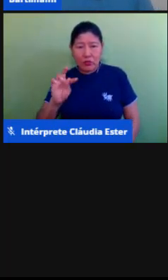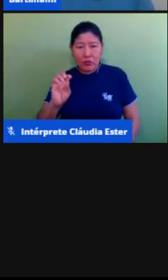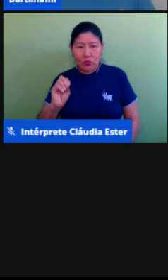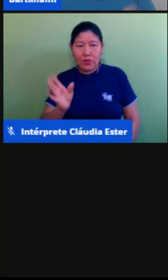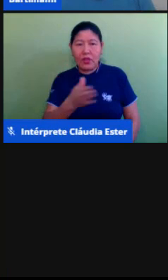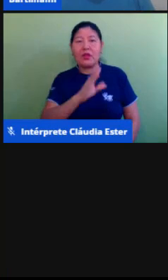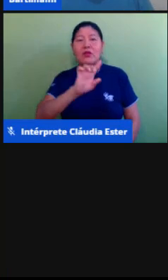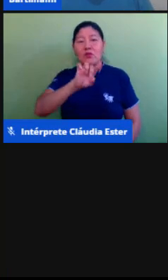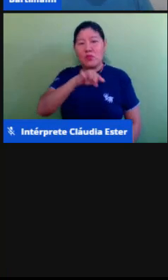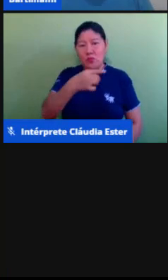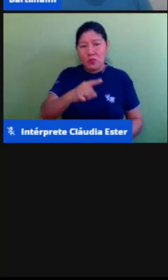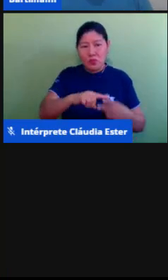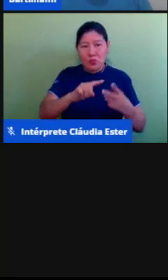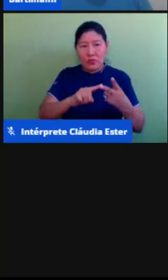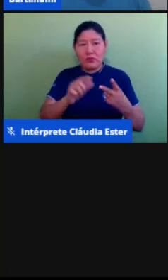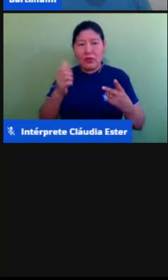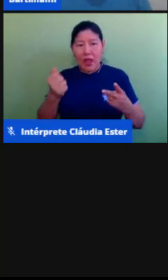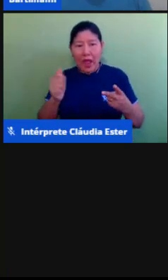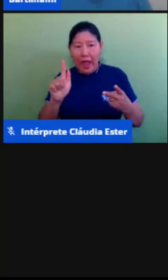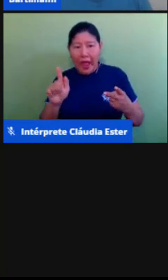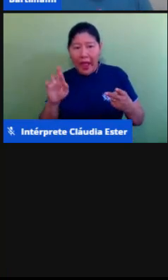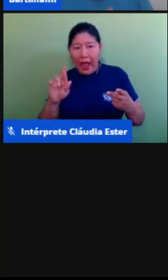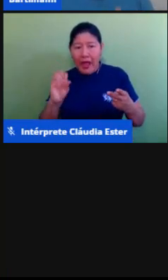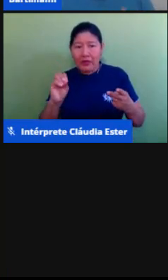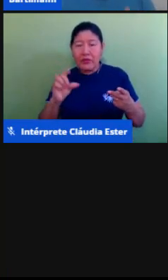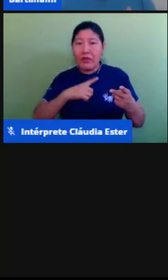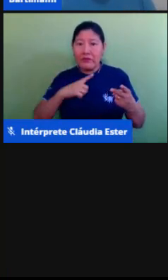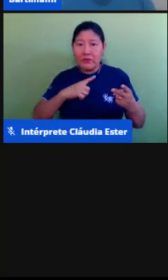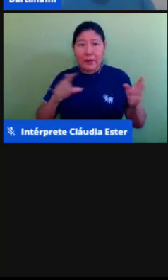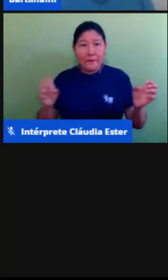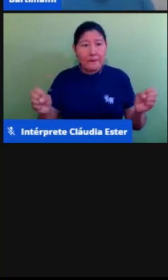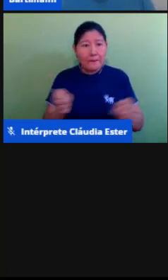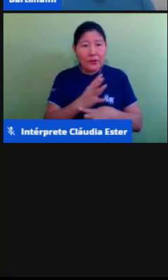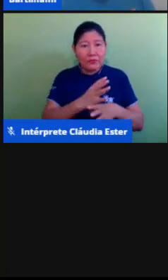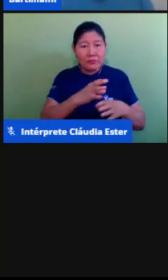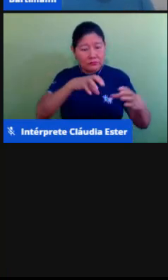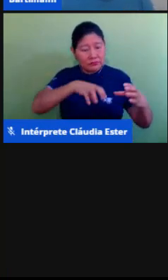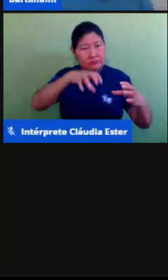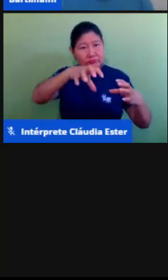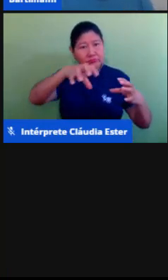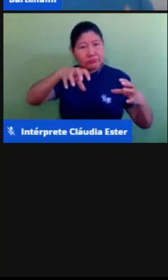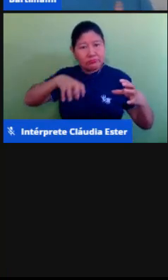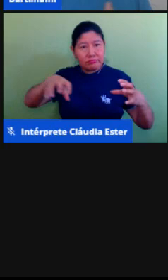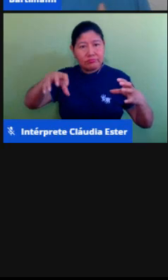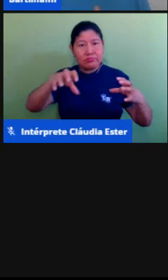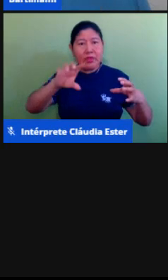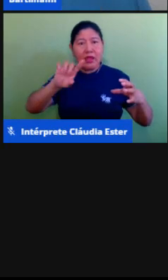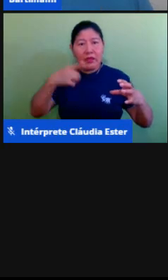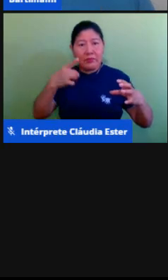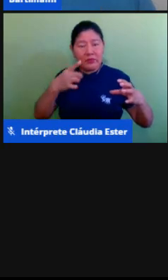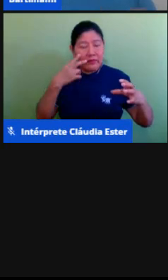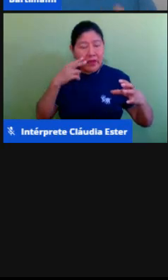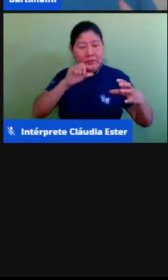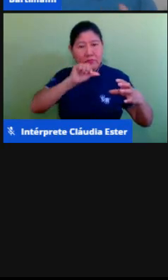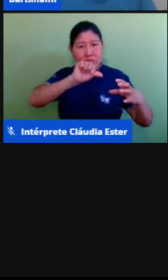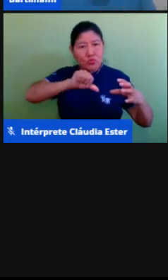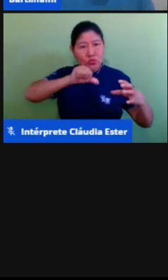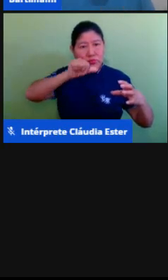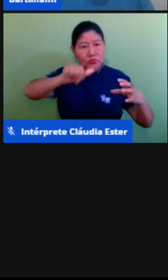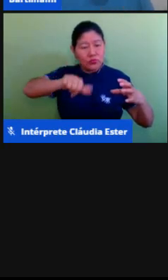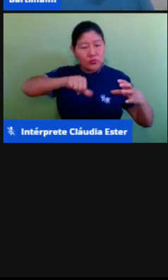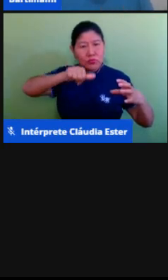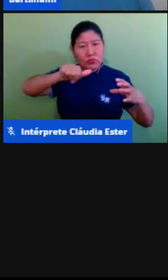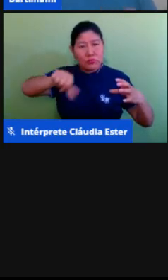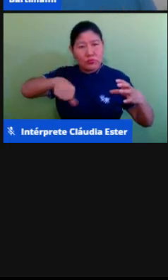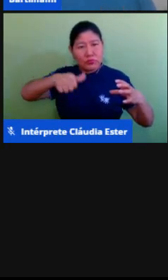dessa segunda etapa você tem o mosaico classificado. Passa-se para uma etapa de filtro, onde você visa a